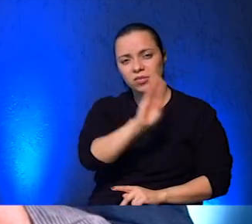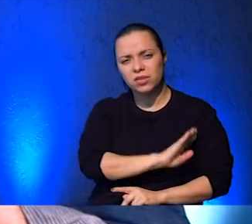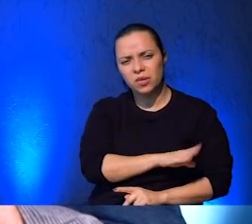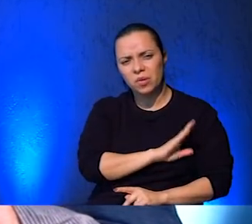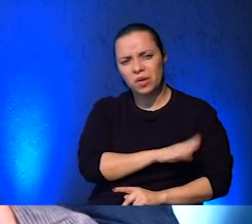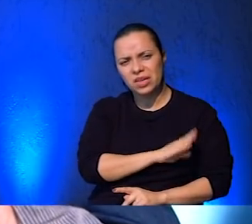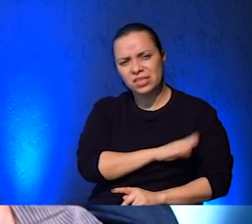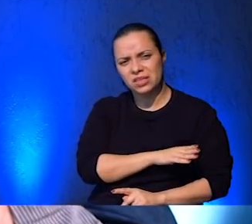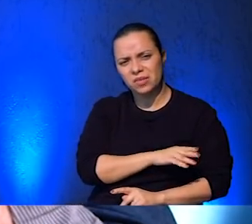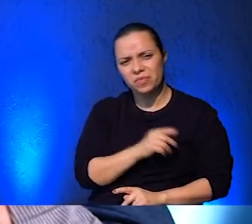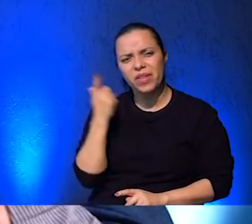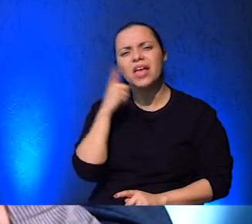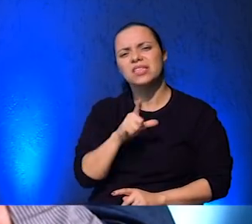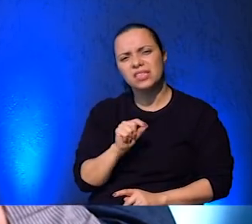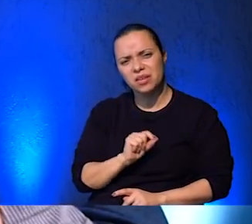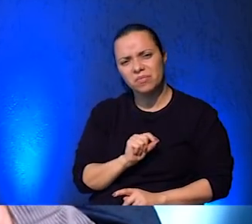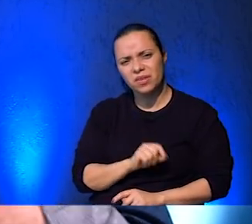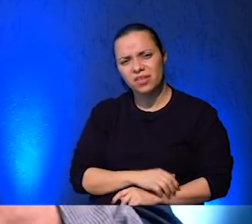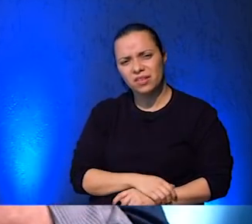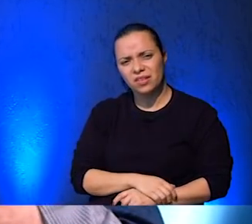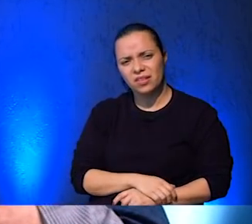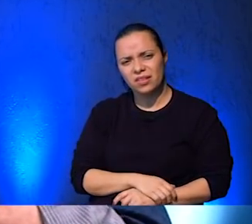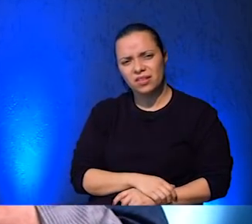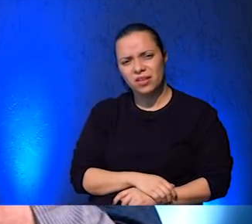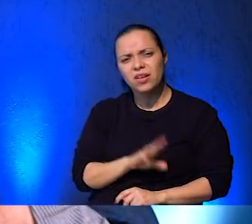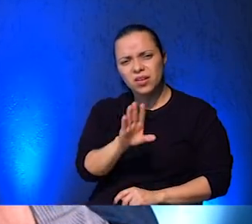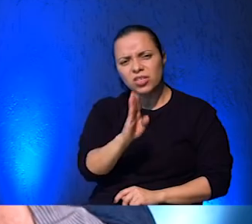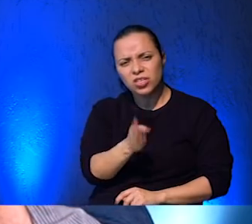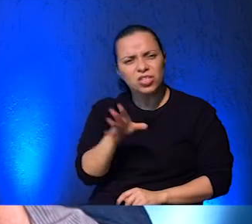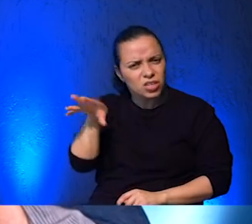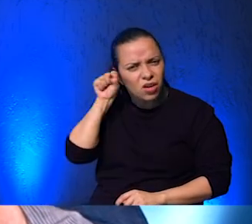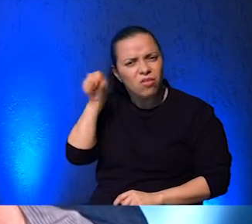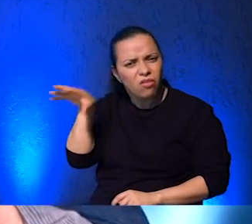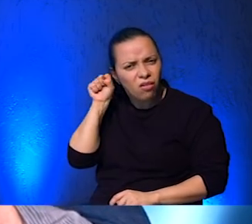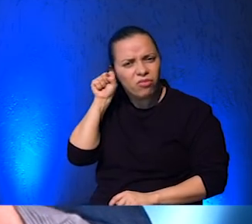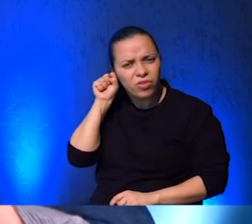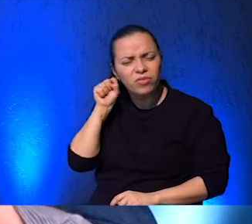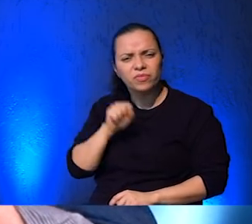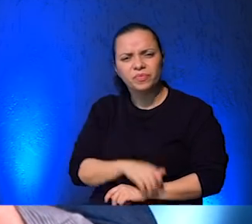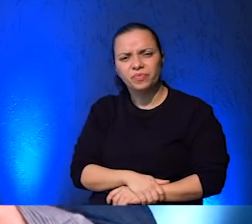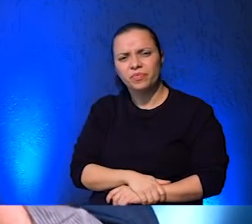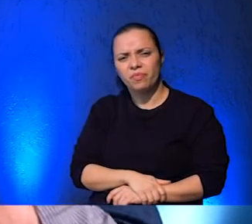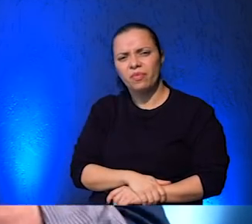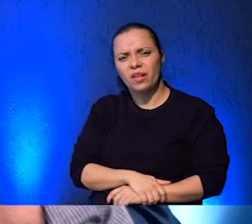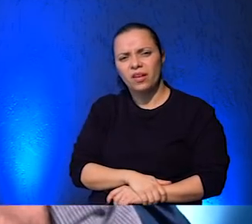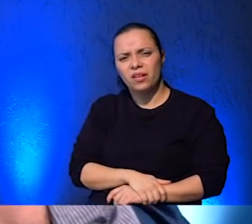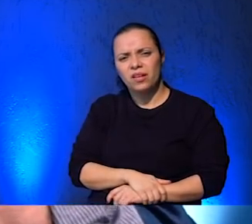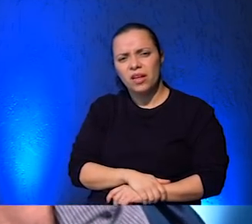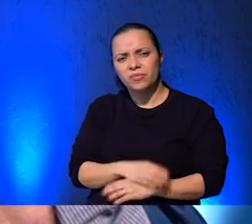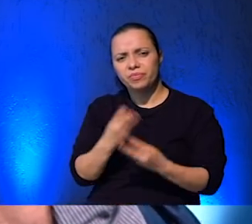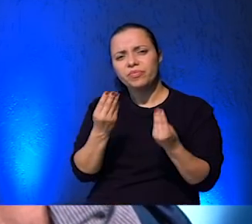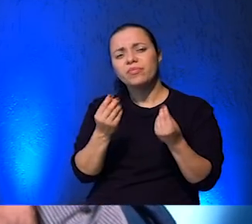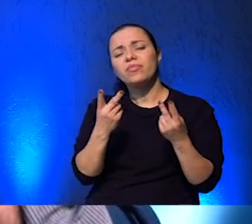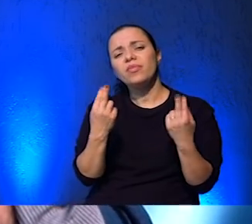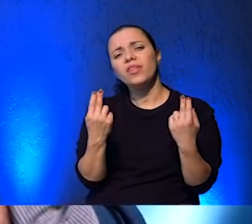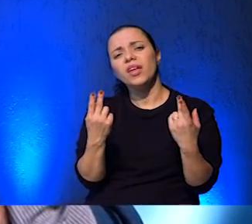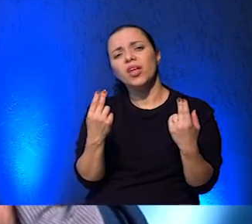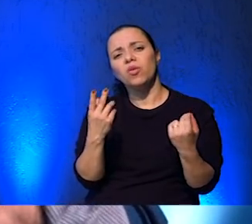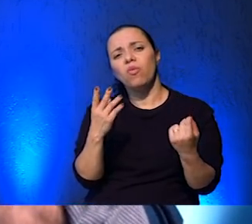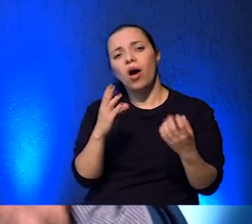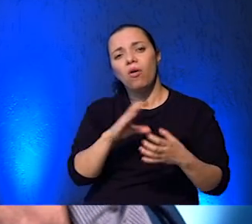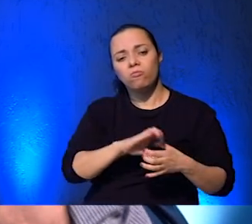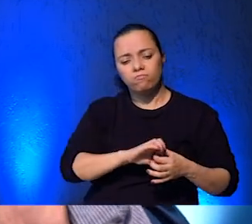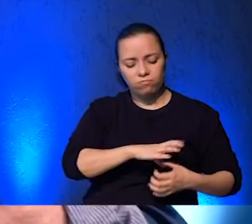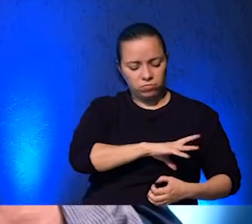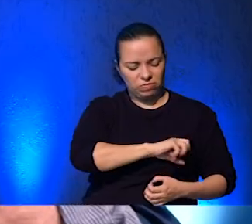coração você já ouviu falar algumas pessoas que dizem é como se tirasse com a mão deus